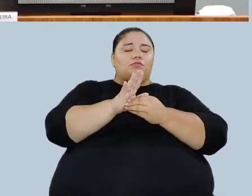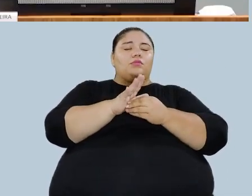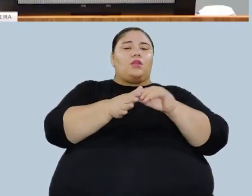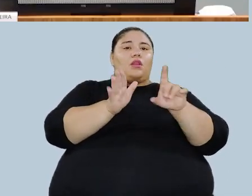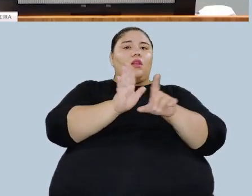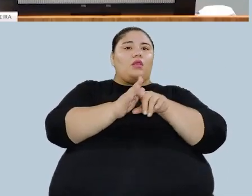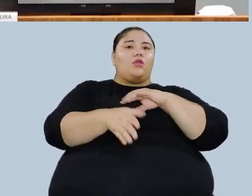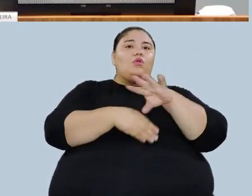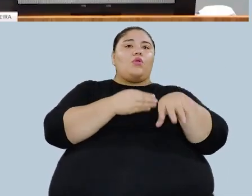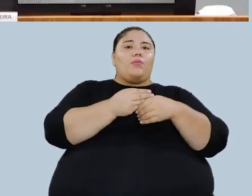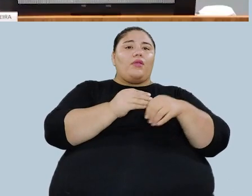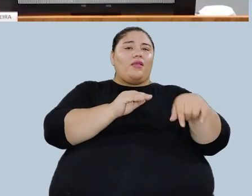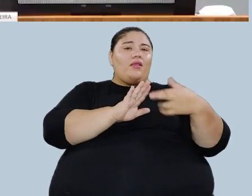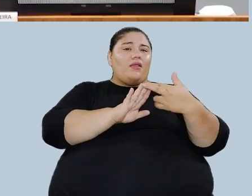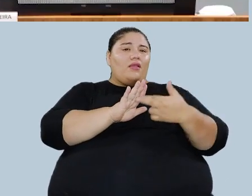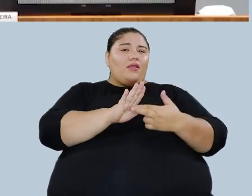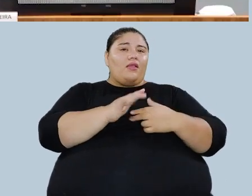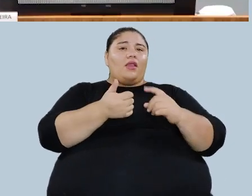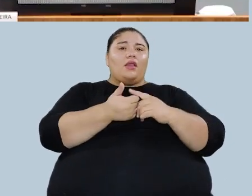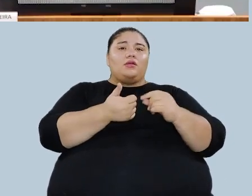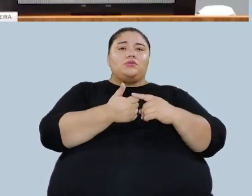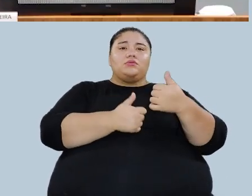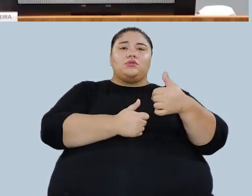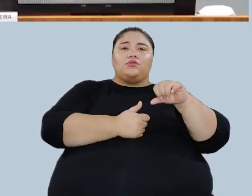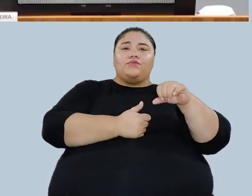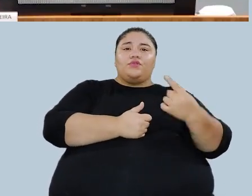Então, essa regra do artigo 191,